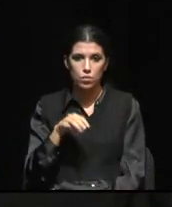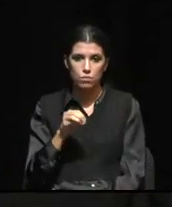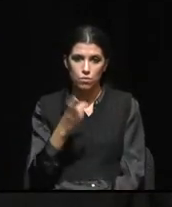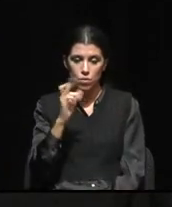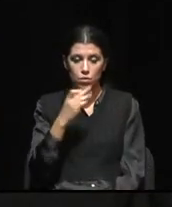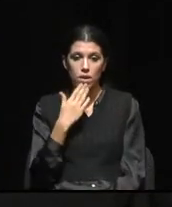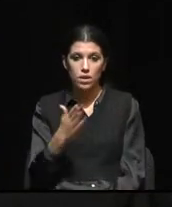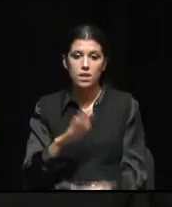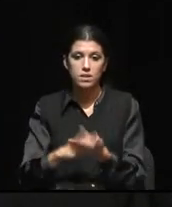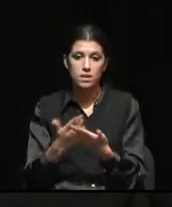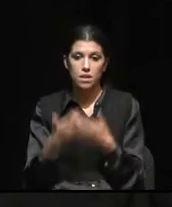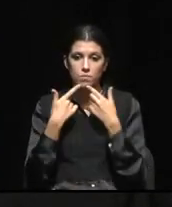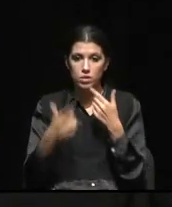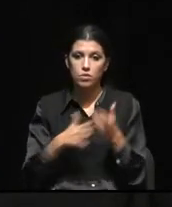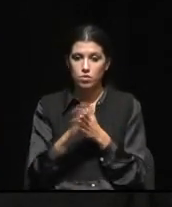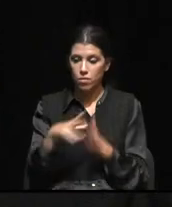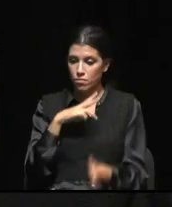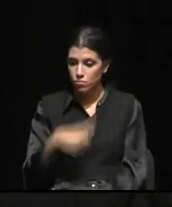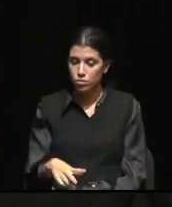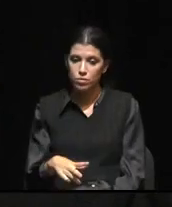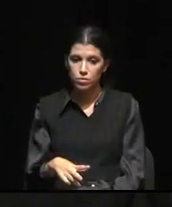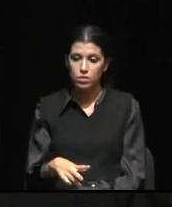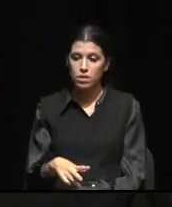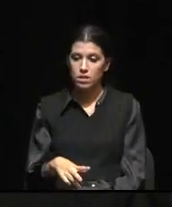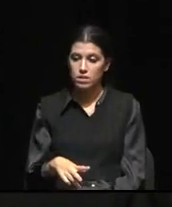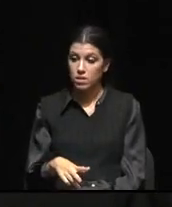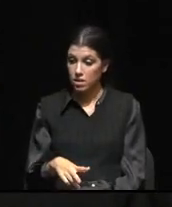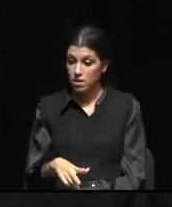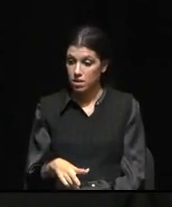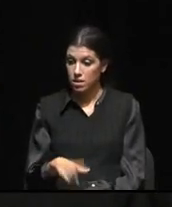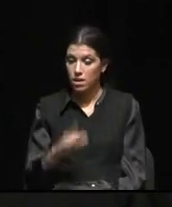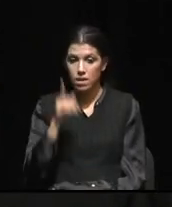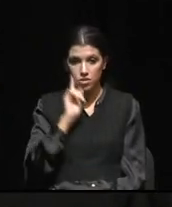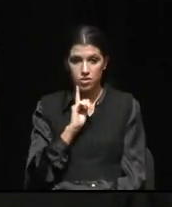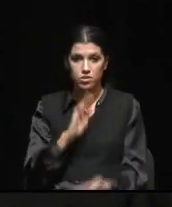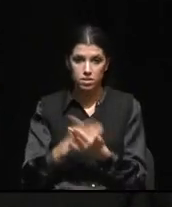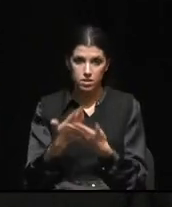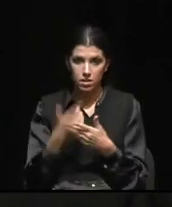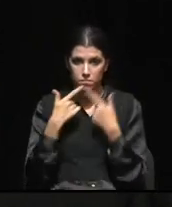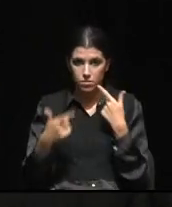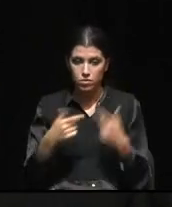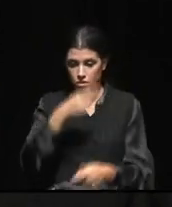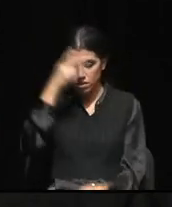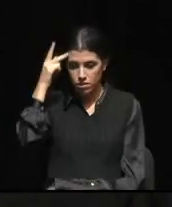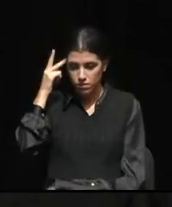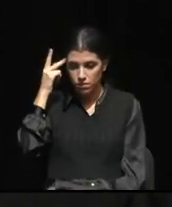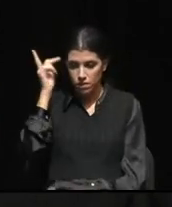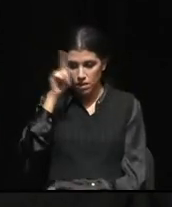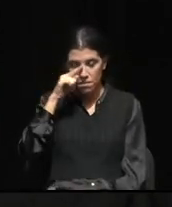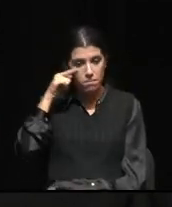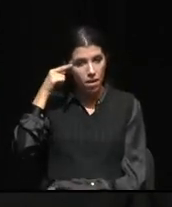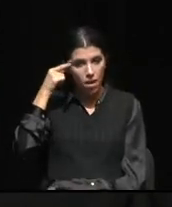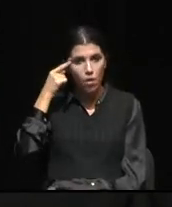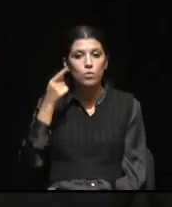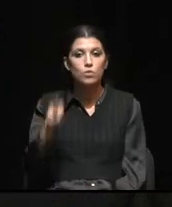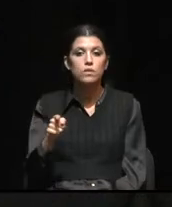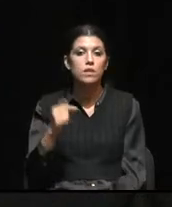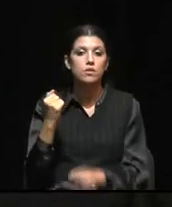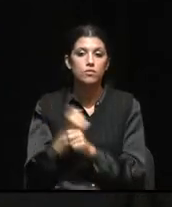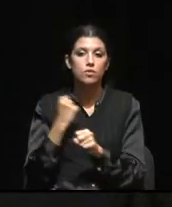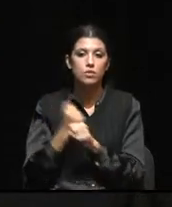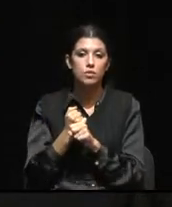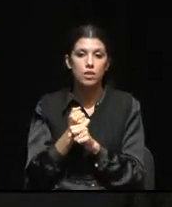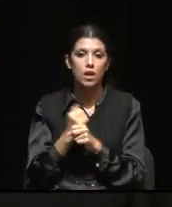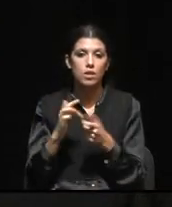interpretes língua gestual portuguesa às interpretes línguas portugues Ana Sofia Soares e Paulo Costa aos trabalhadores da